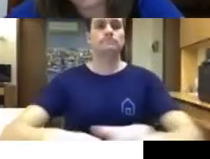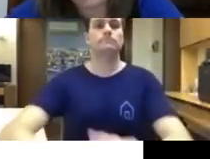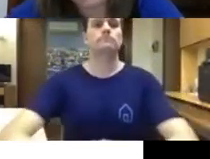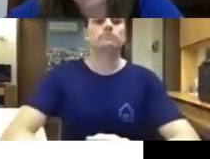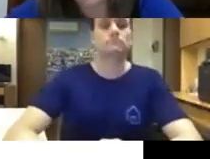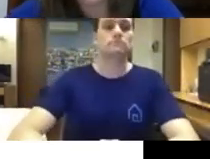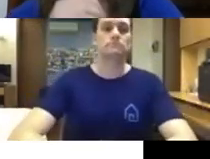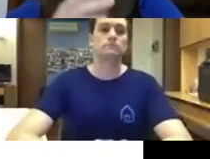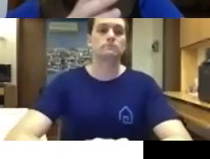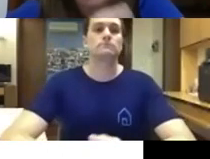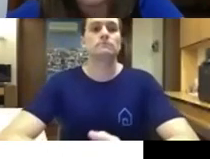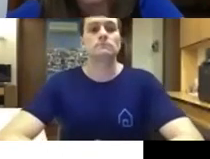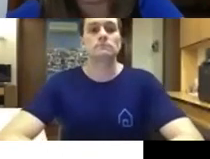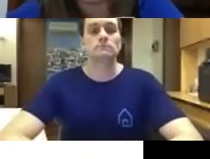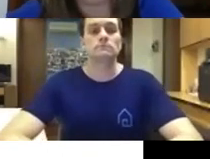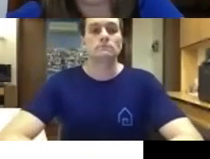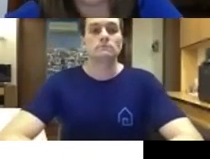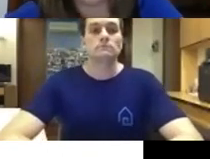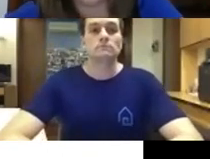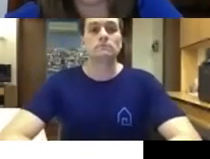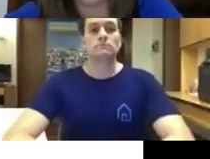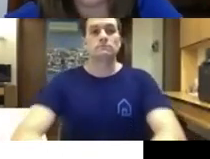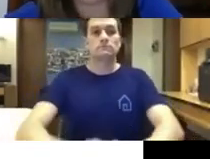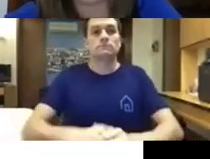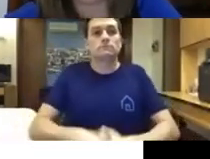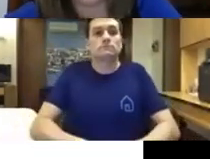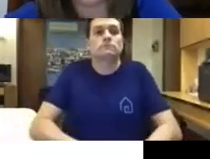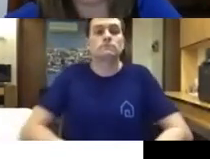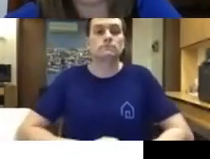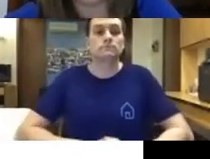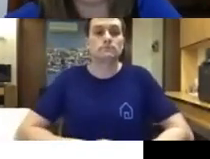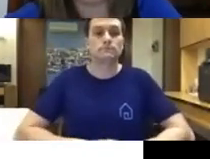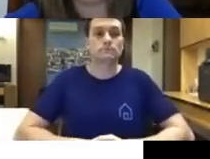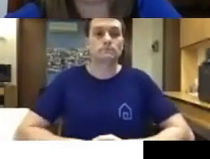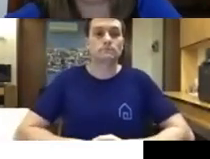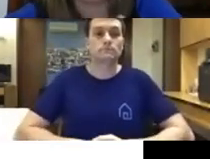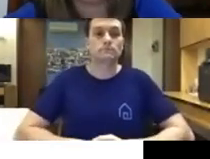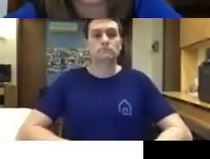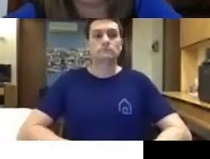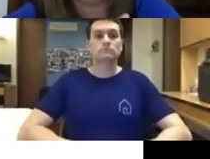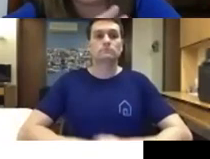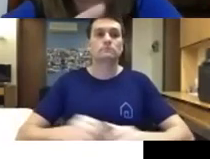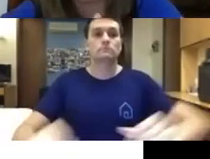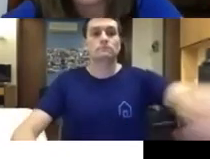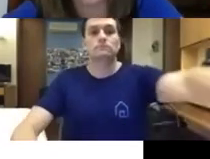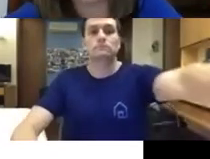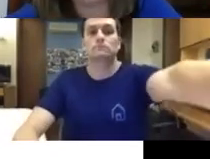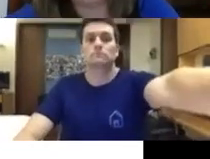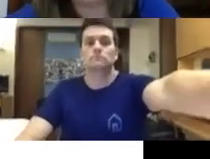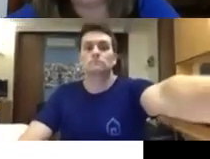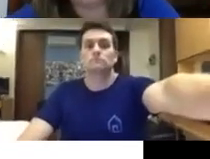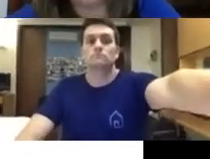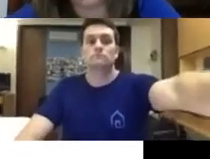análise assim, final e confiável da resistência do concreto, né? Ele vai ser um ensaio ali só para